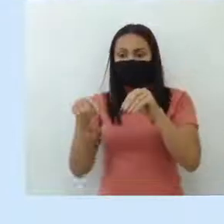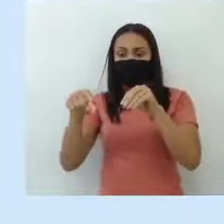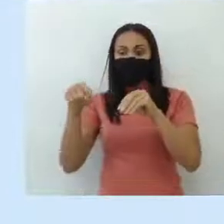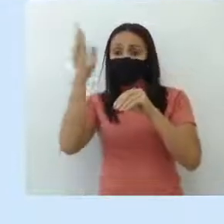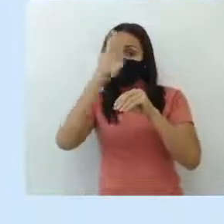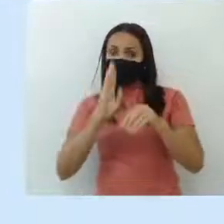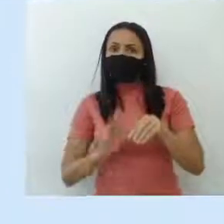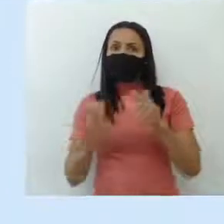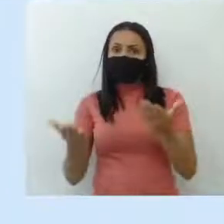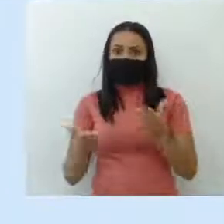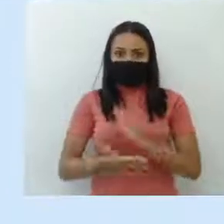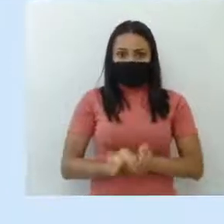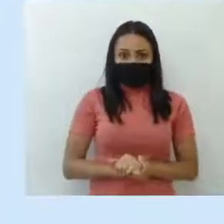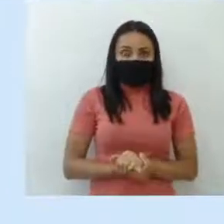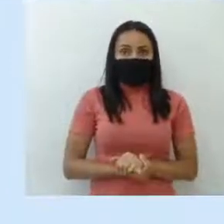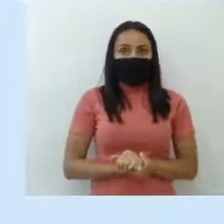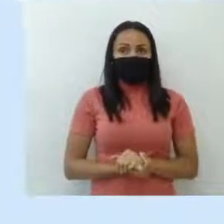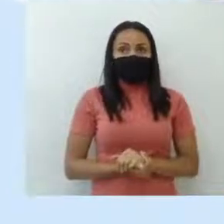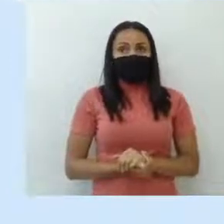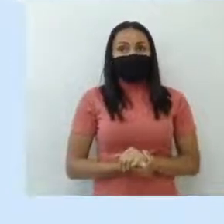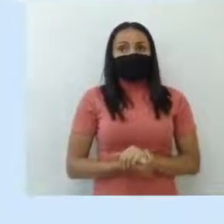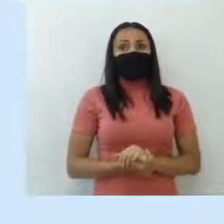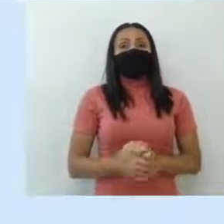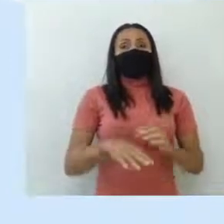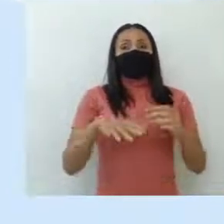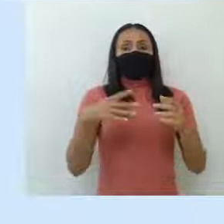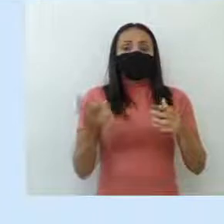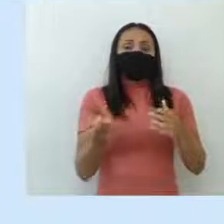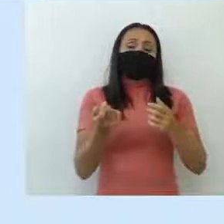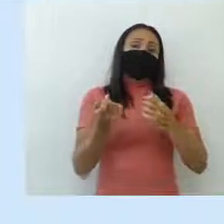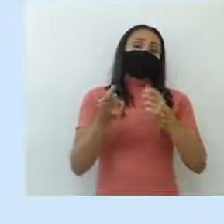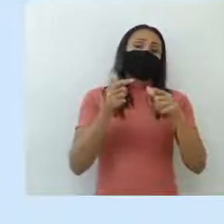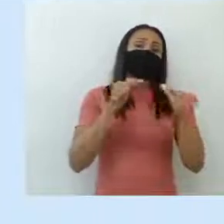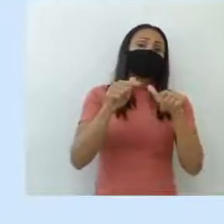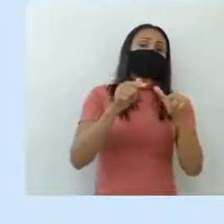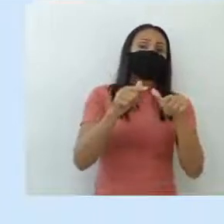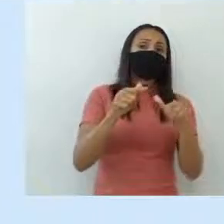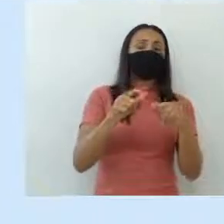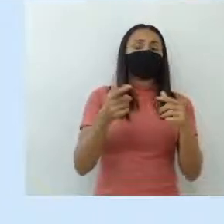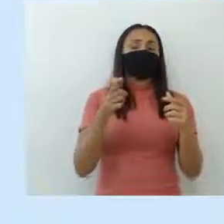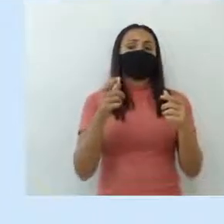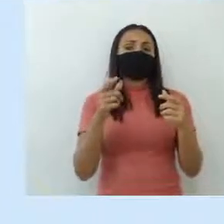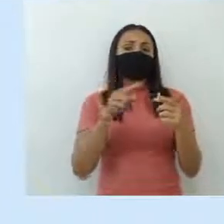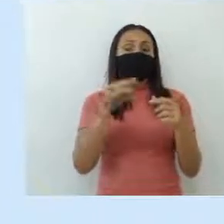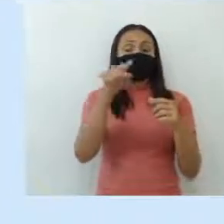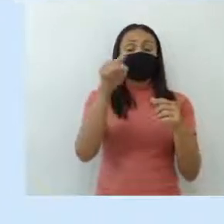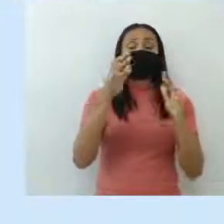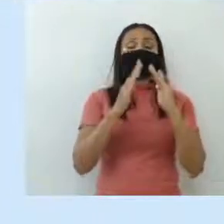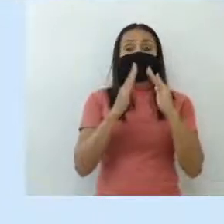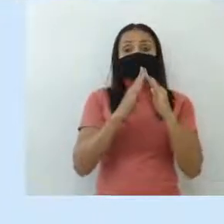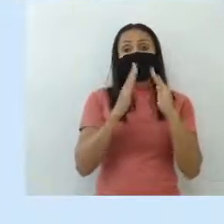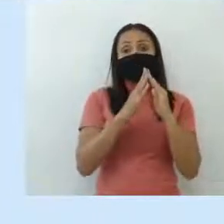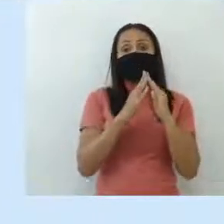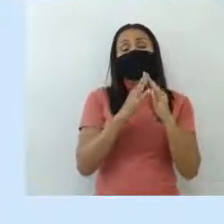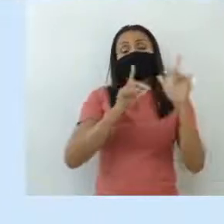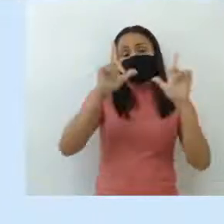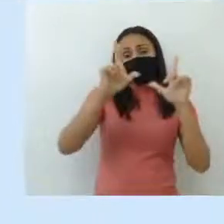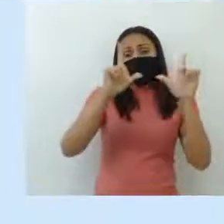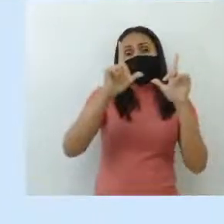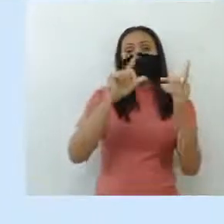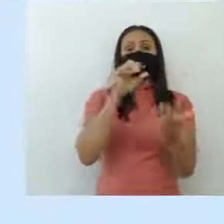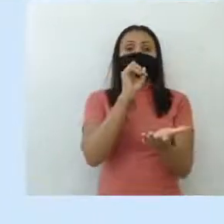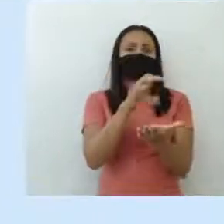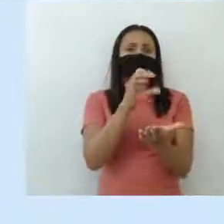substituída. Então, como era esse tráfico escravista? Então, você que está em casa agora assistindo o EducaPE, está se